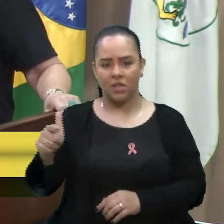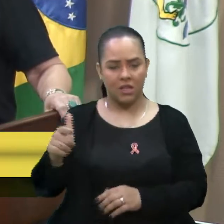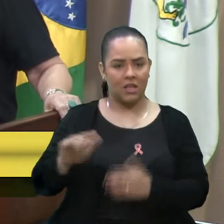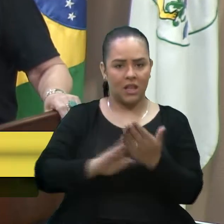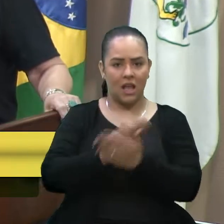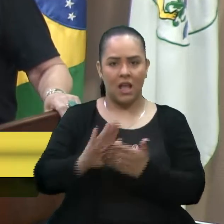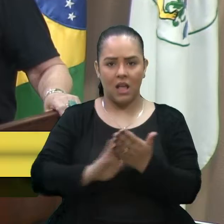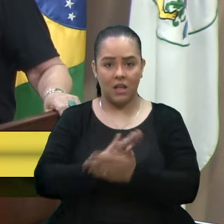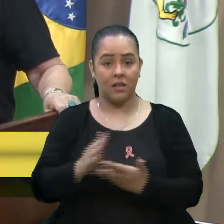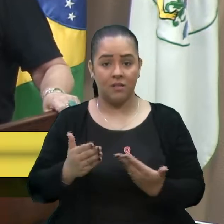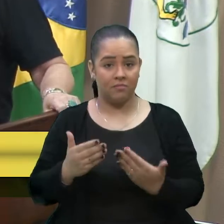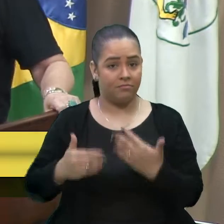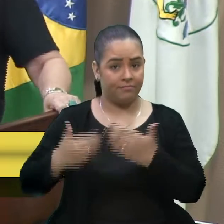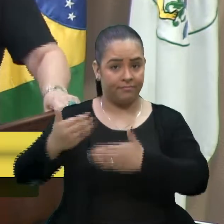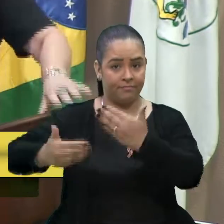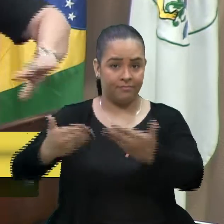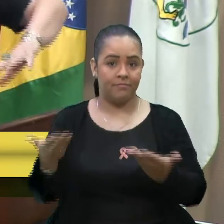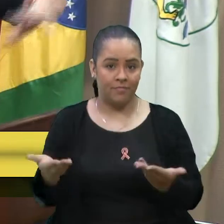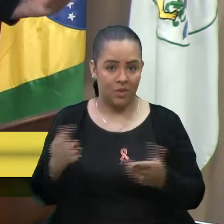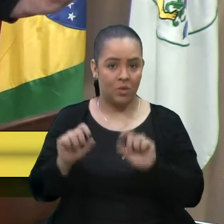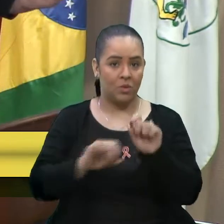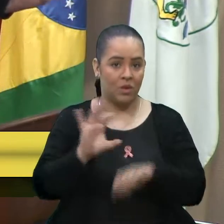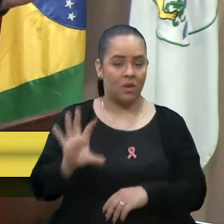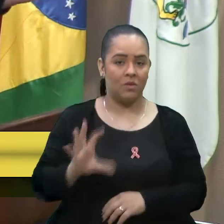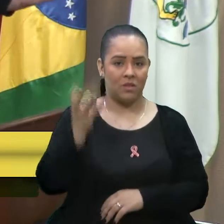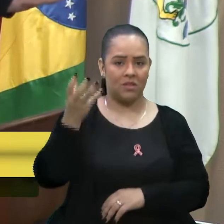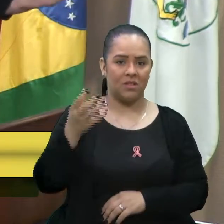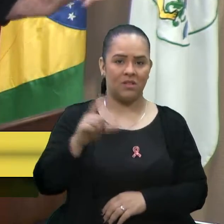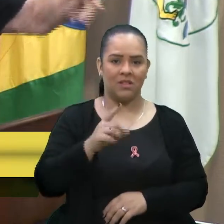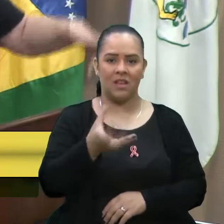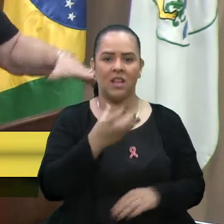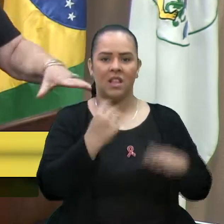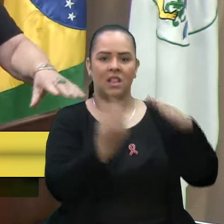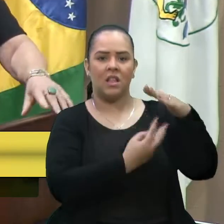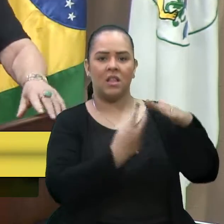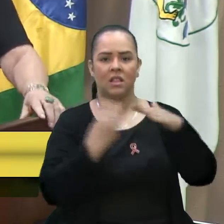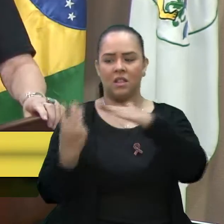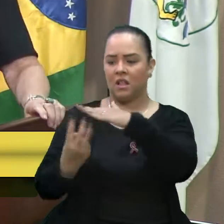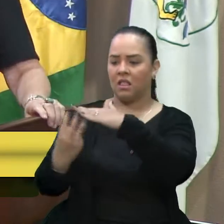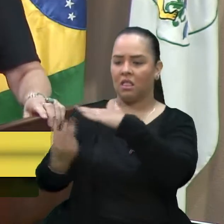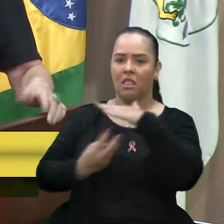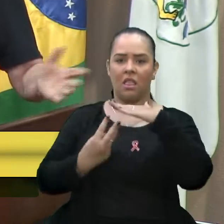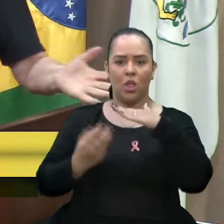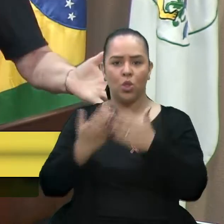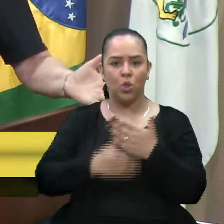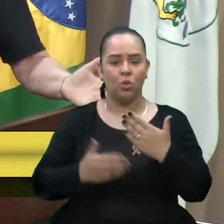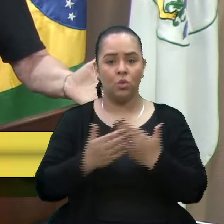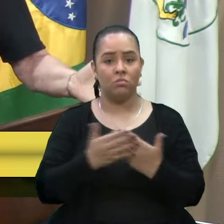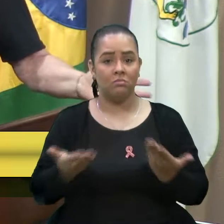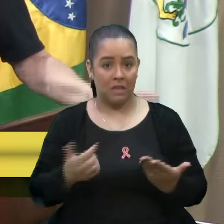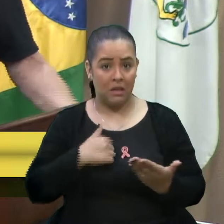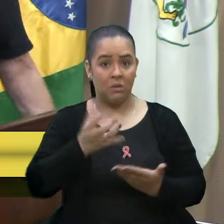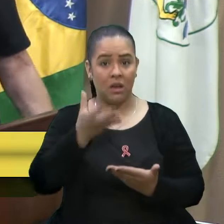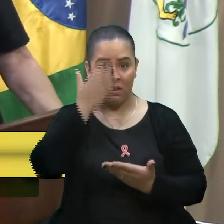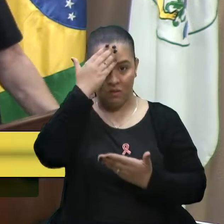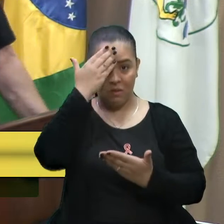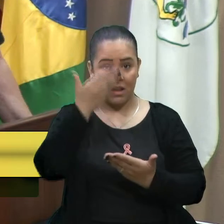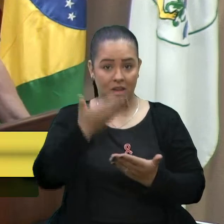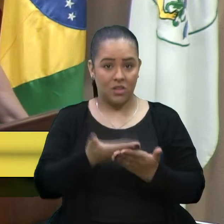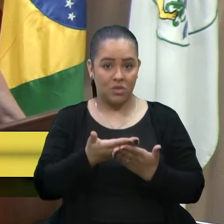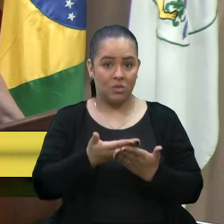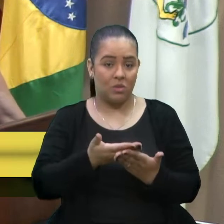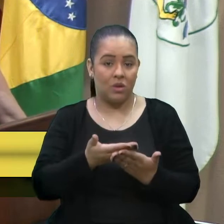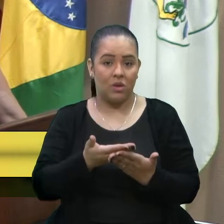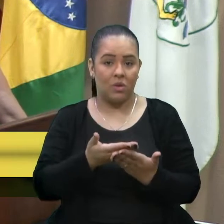diante. Do jeito que anda querendo terceirizar para cá e para lá tudo, eu quero dizer que o prefeito vai deixar de ter